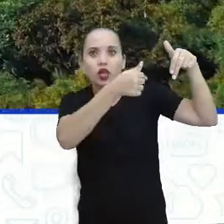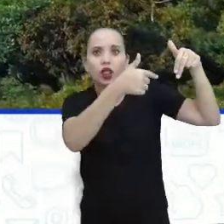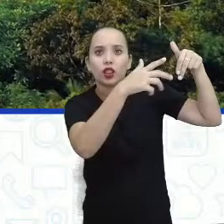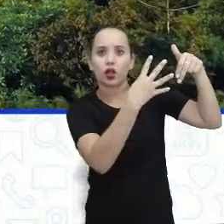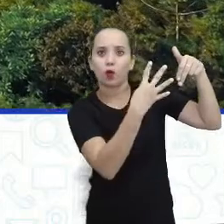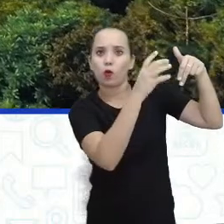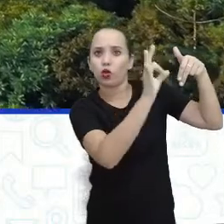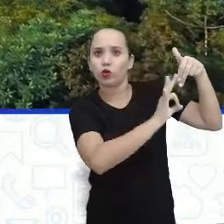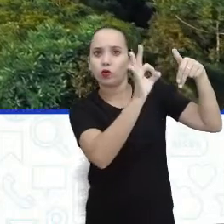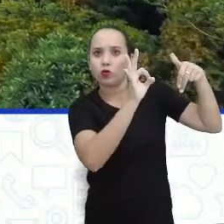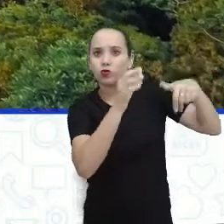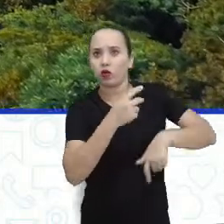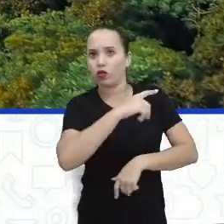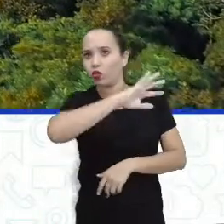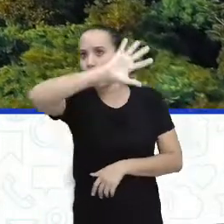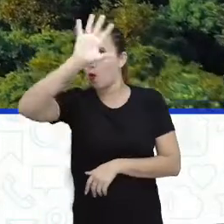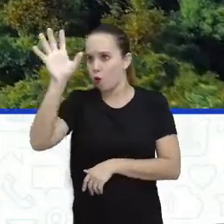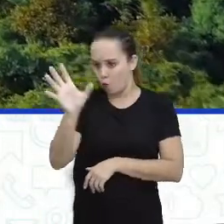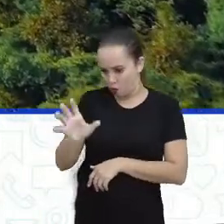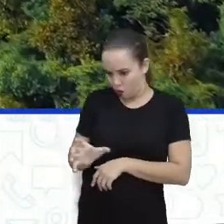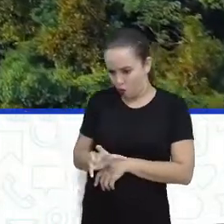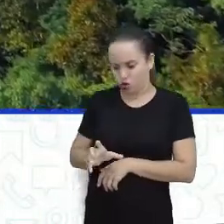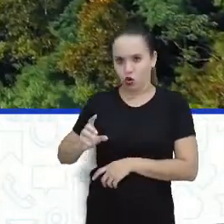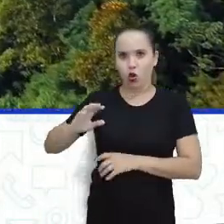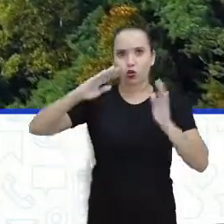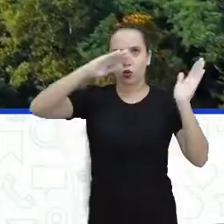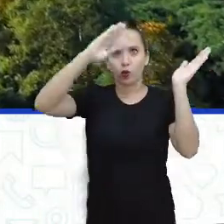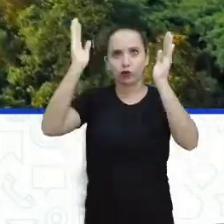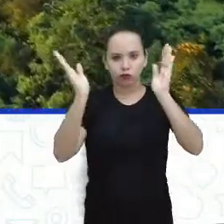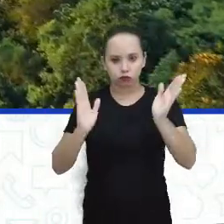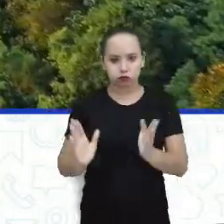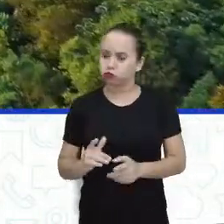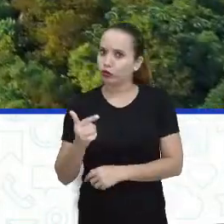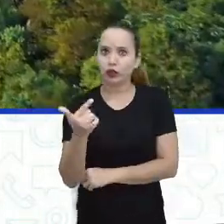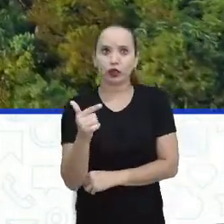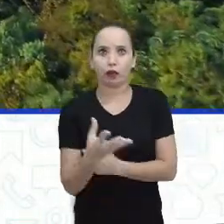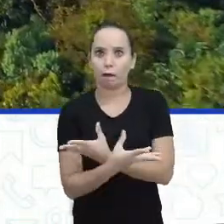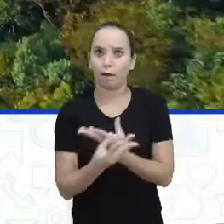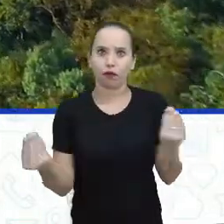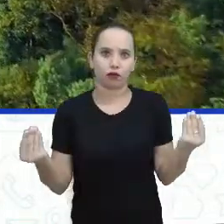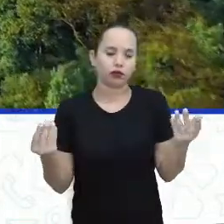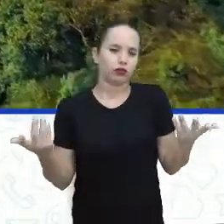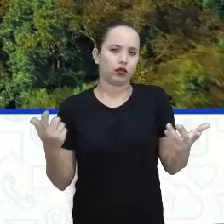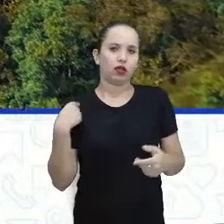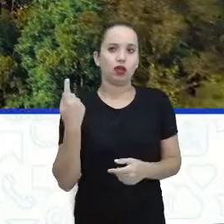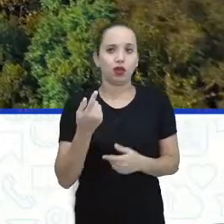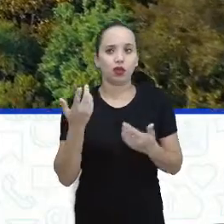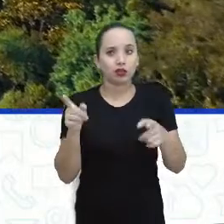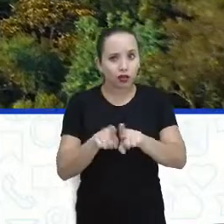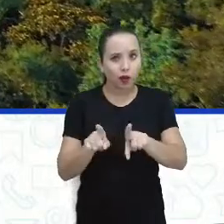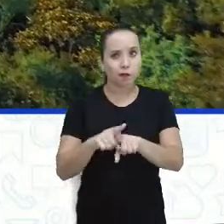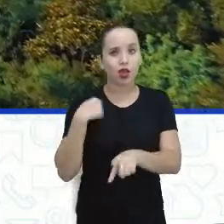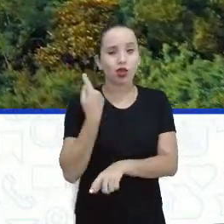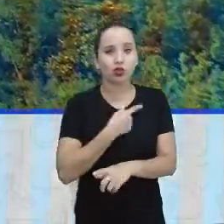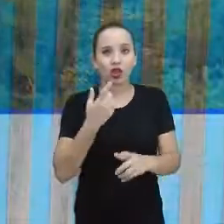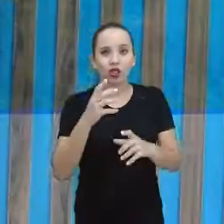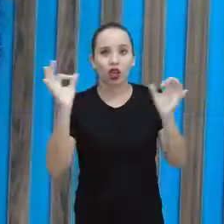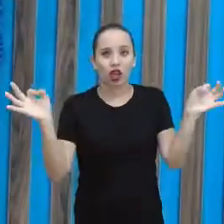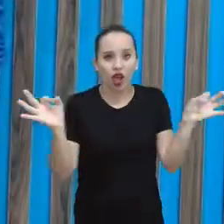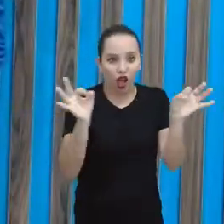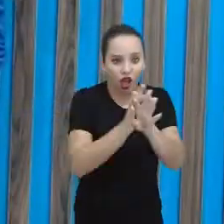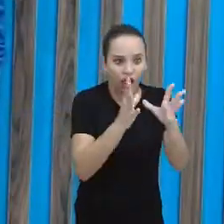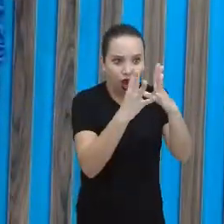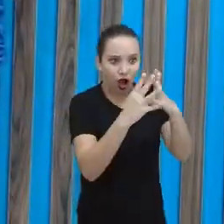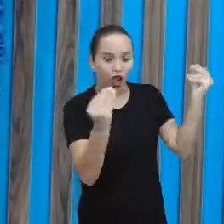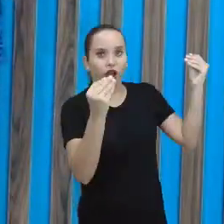nossa água está lá, né? E a gente desmatando a Amazônia. Aí, professora, mas que relação que tem a floresta com